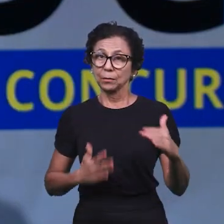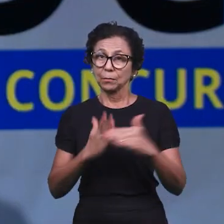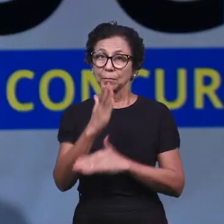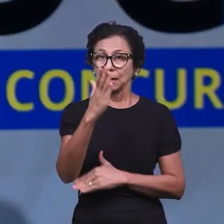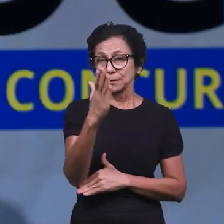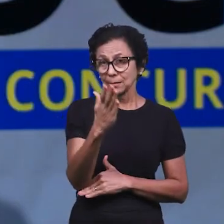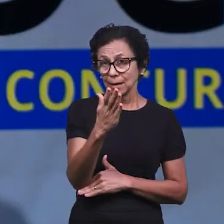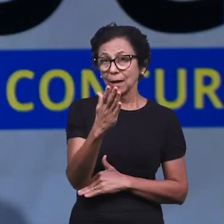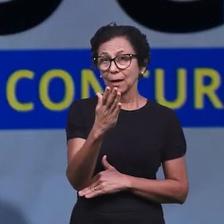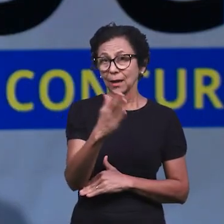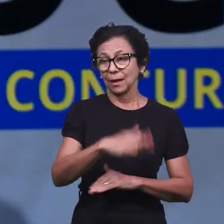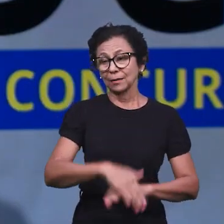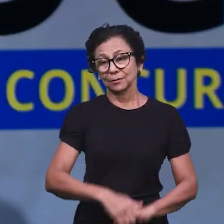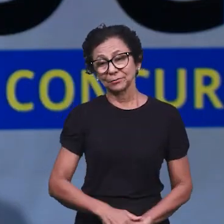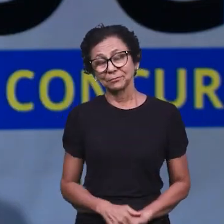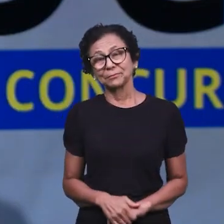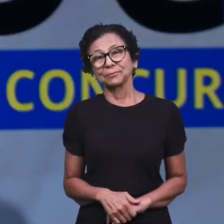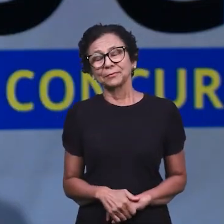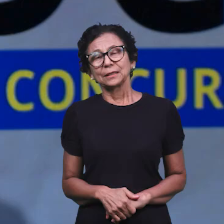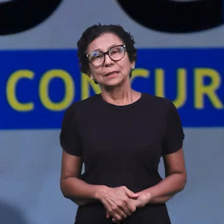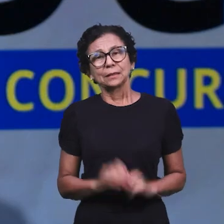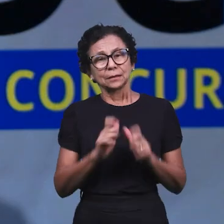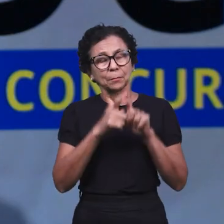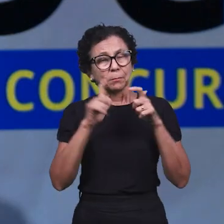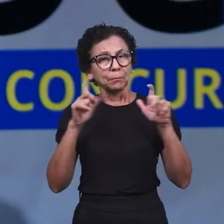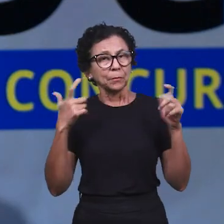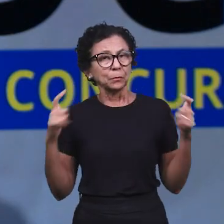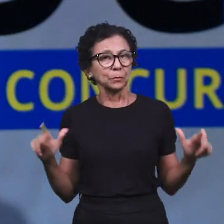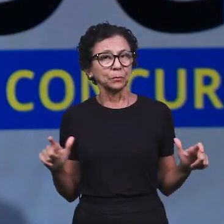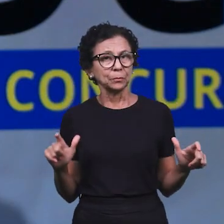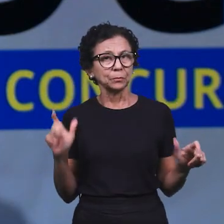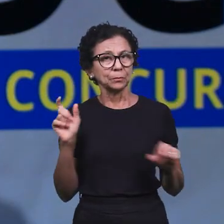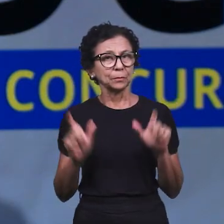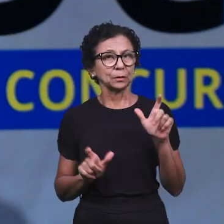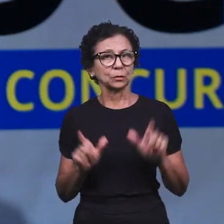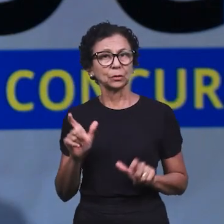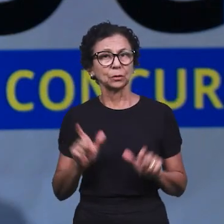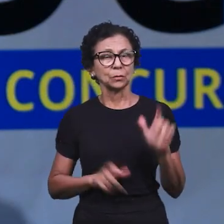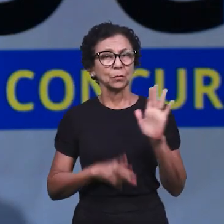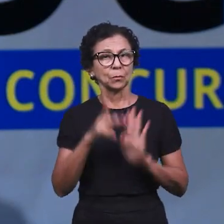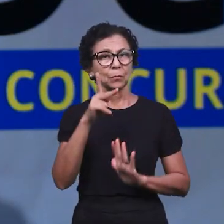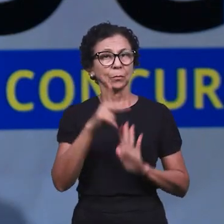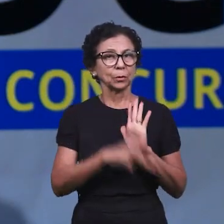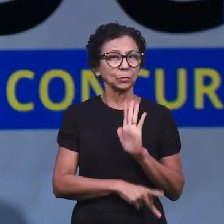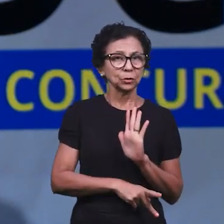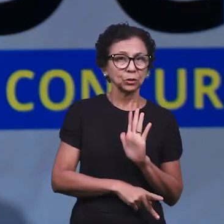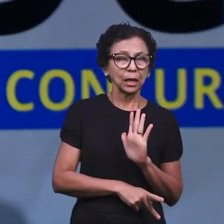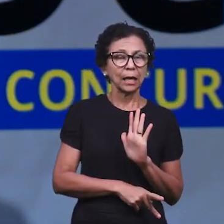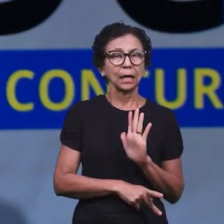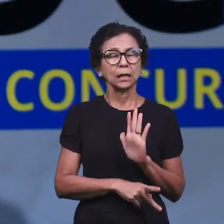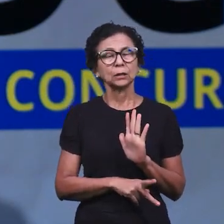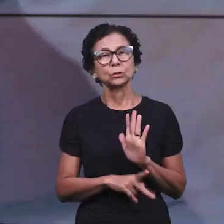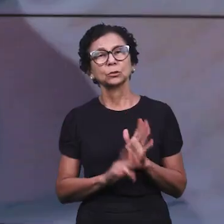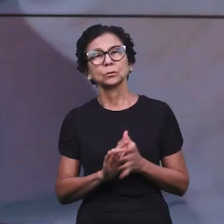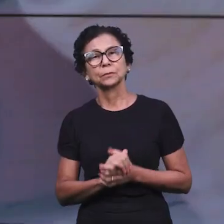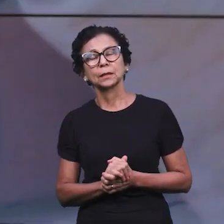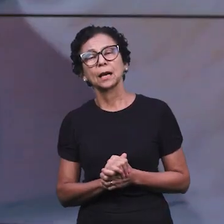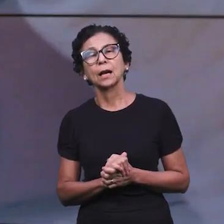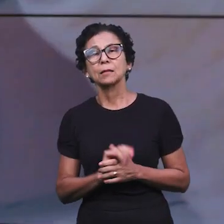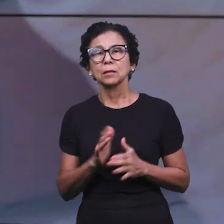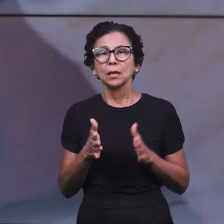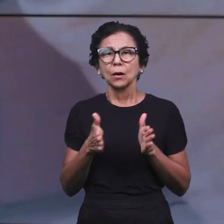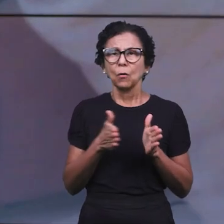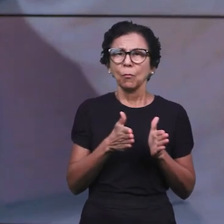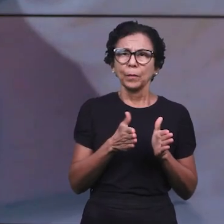de curto prazo. Na grande maioria dos casos, vai ser um projeto de médio a longo prazo, mas eu garanto